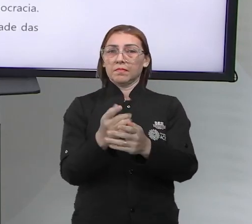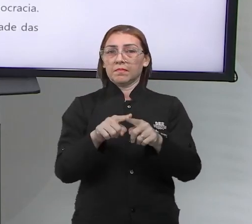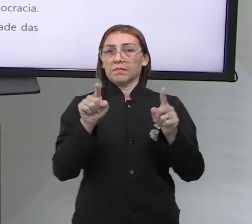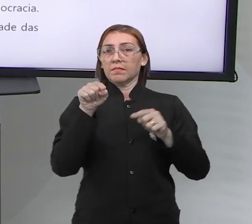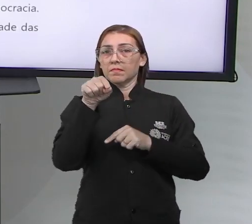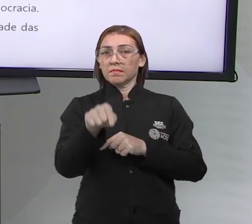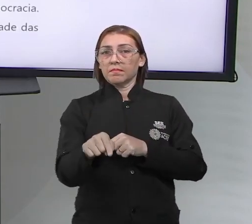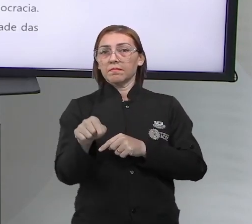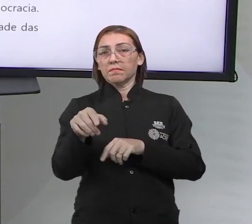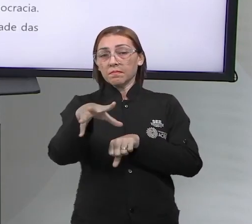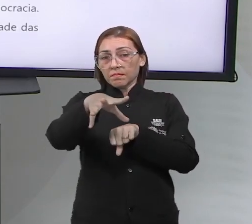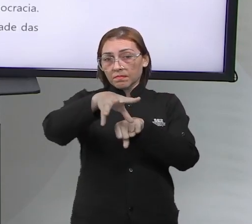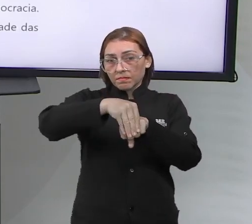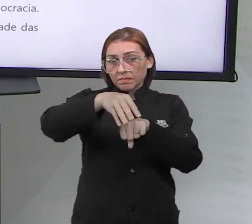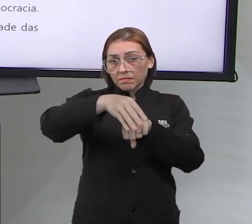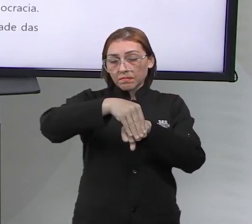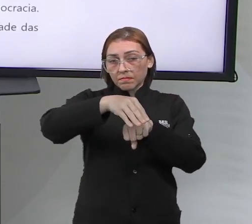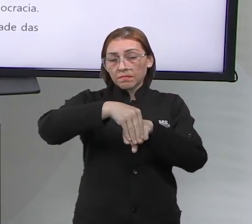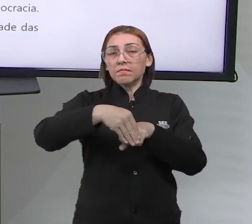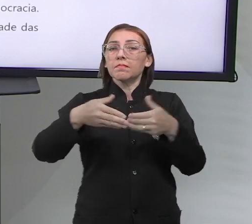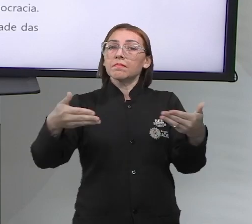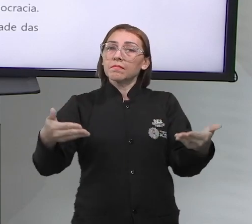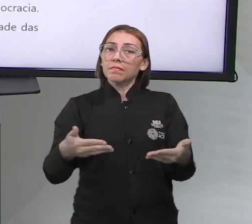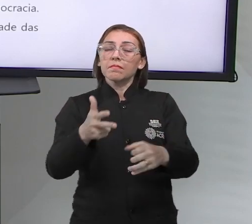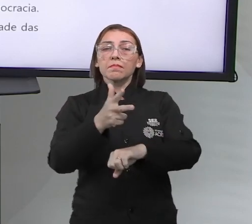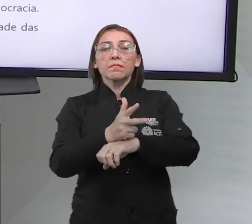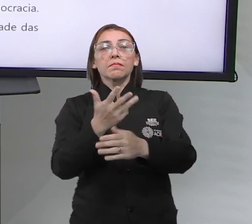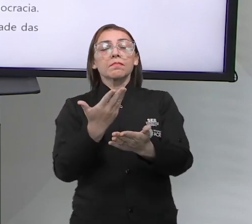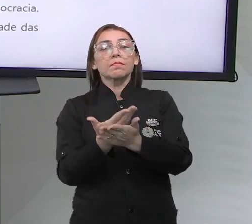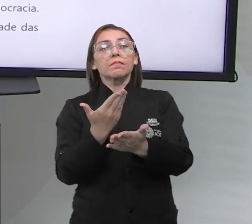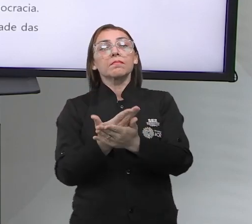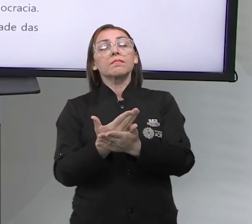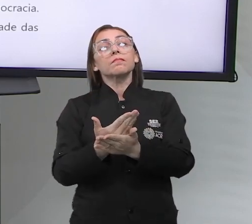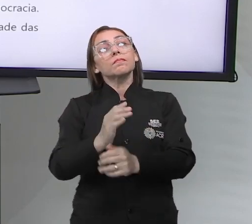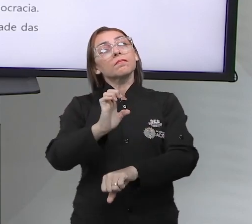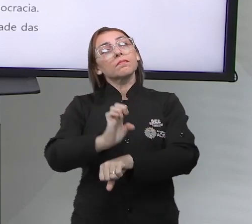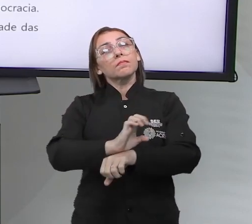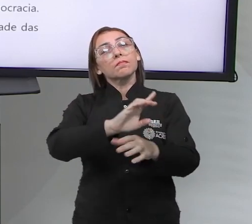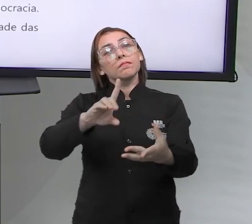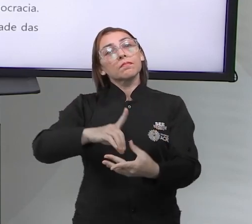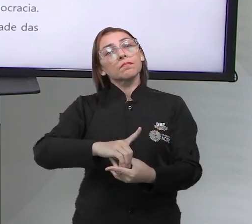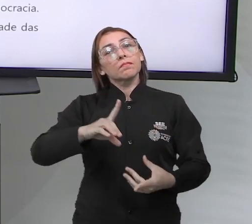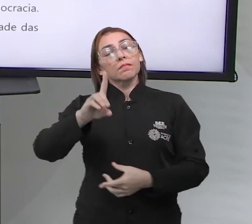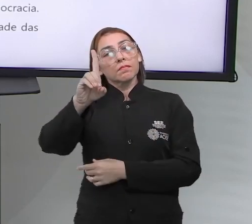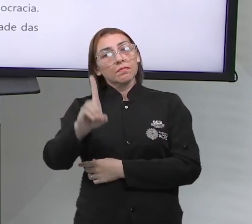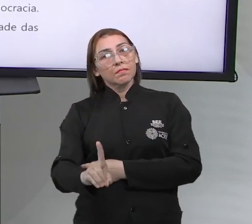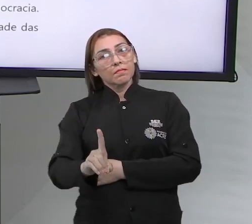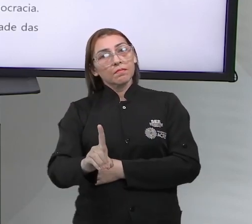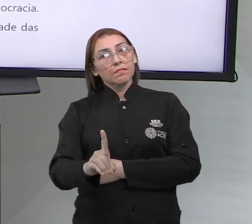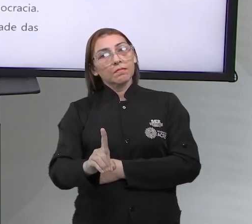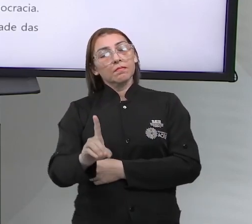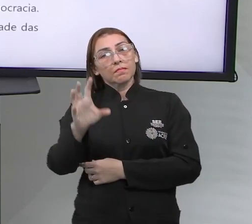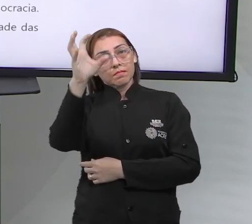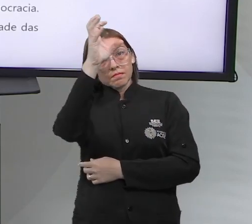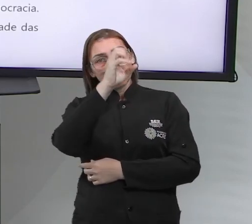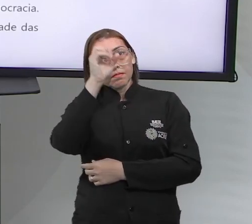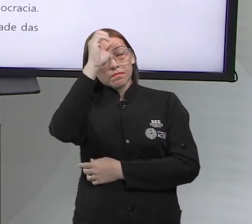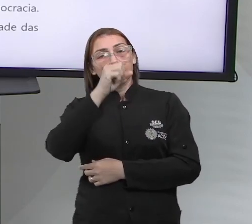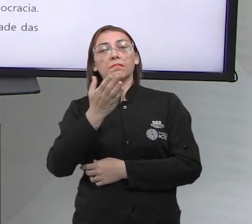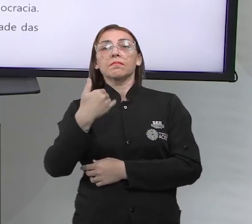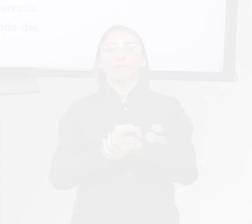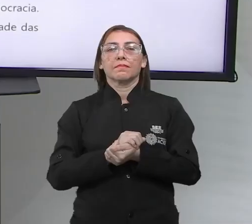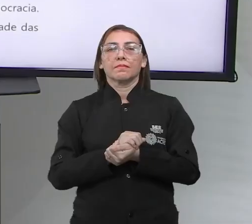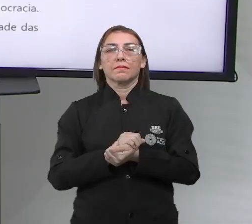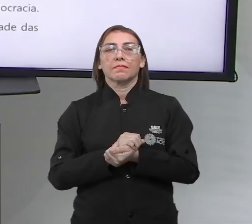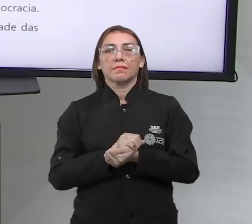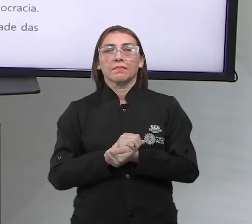você aprendeu nesta videoaula a respeito do Estado Democrático de Direito. Aprendeu mais